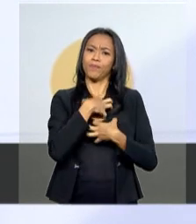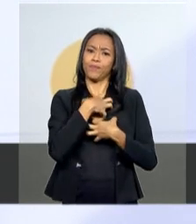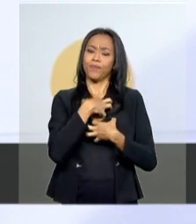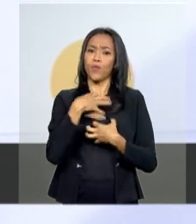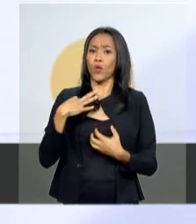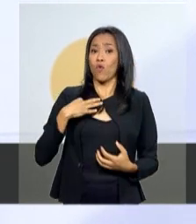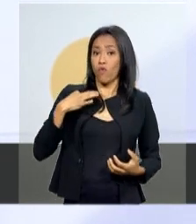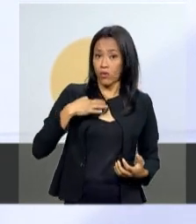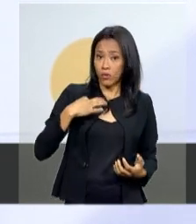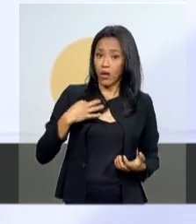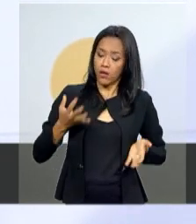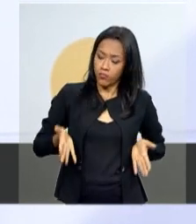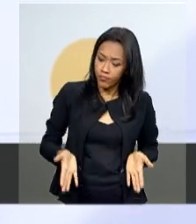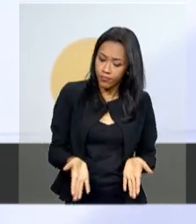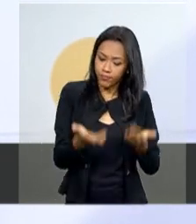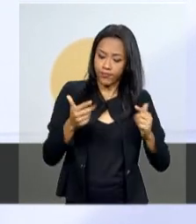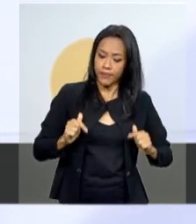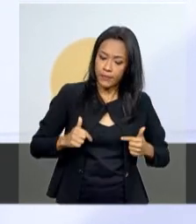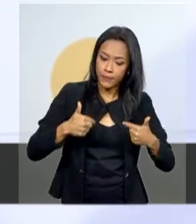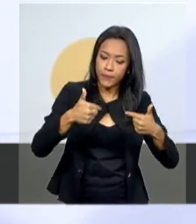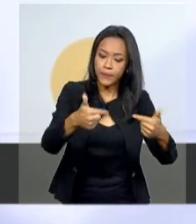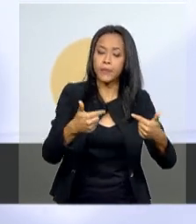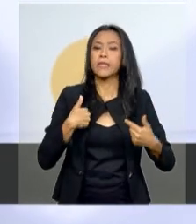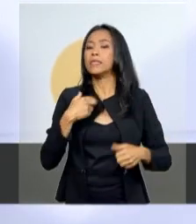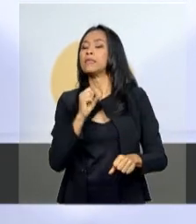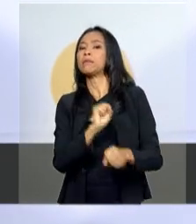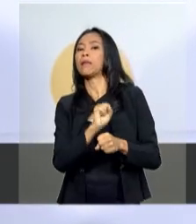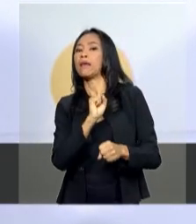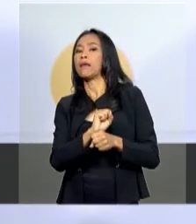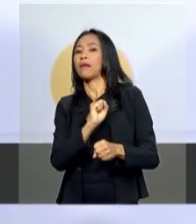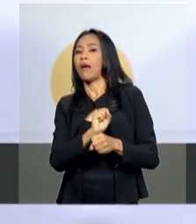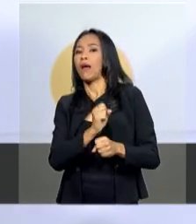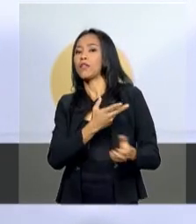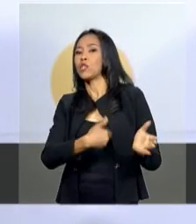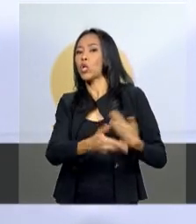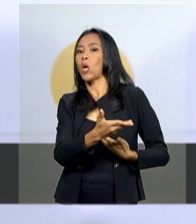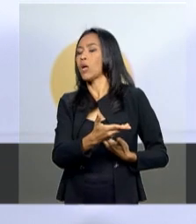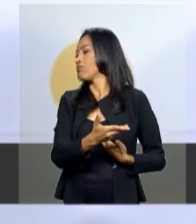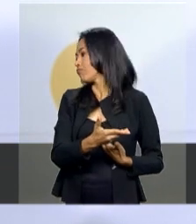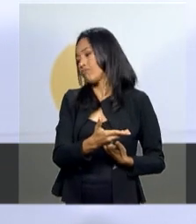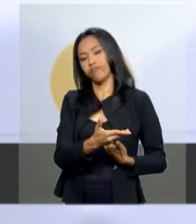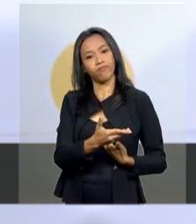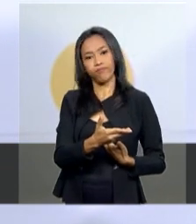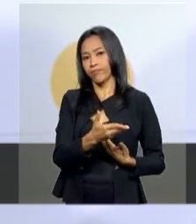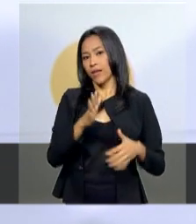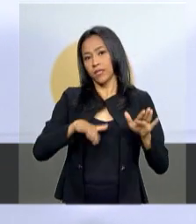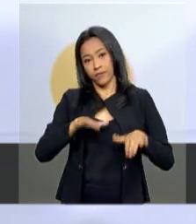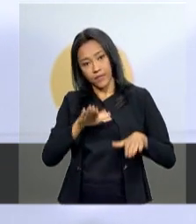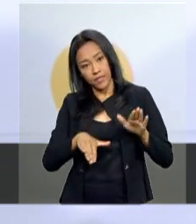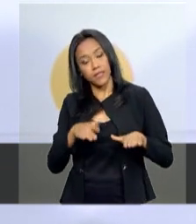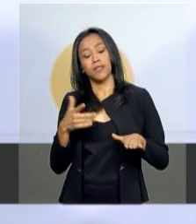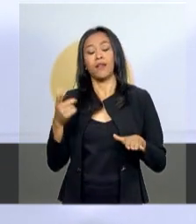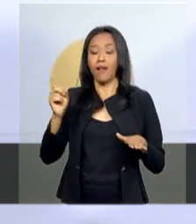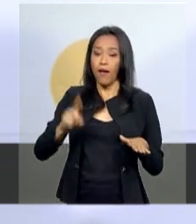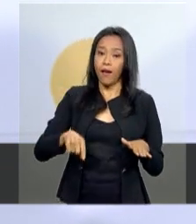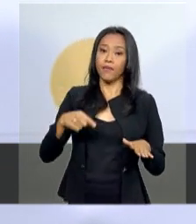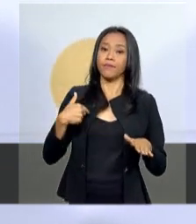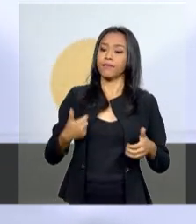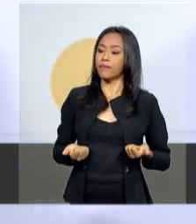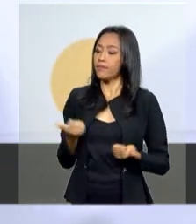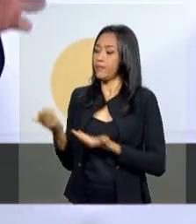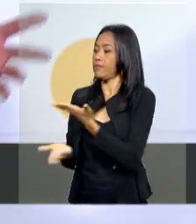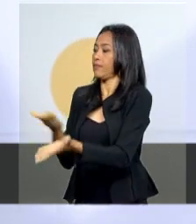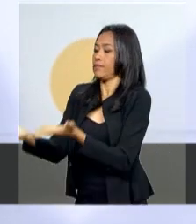voluntário faz não é sem esperar nada em troca aliás muitas muitas vezes ele serve a pessoas